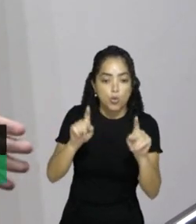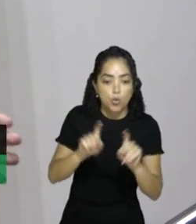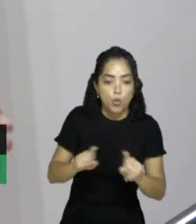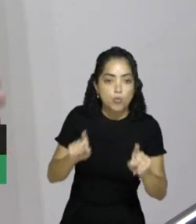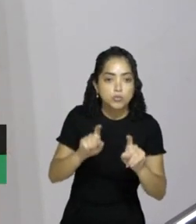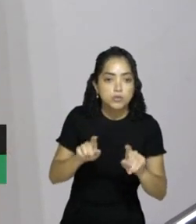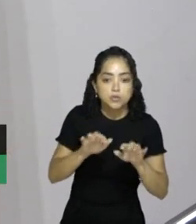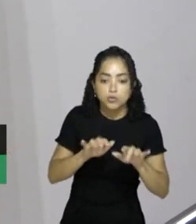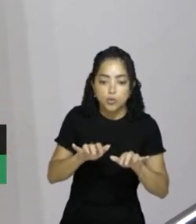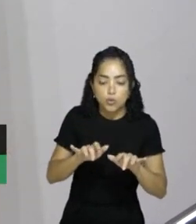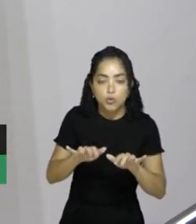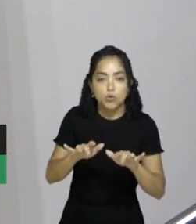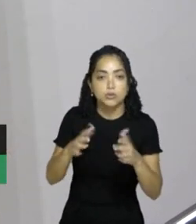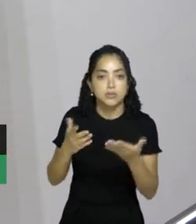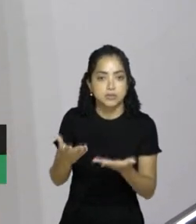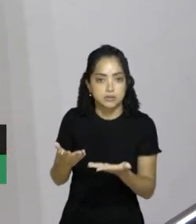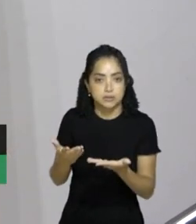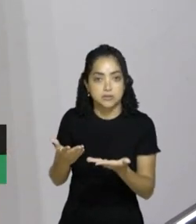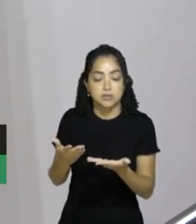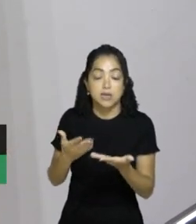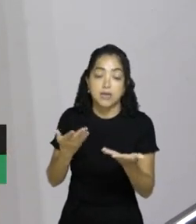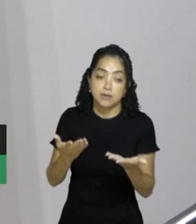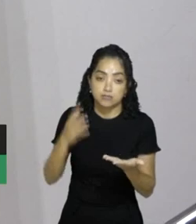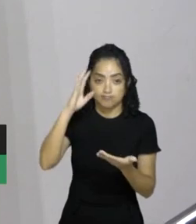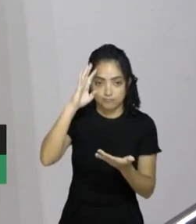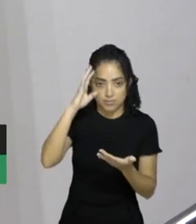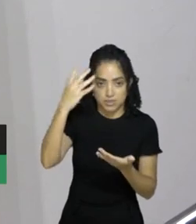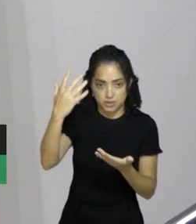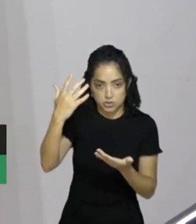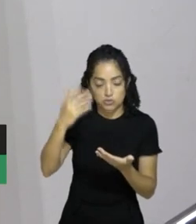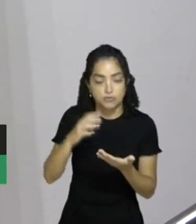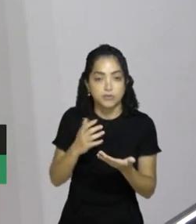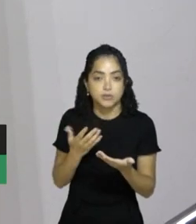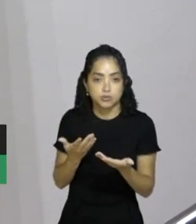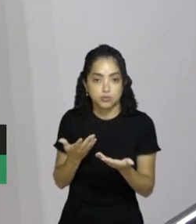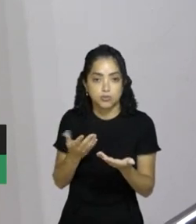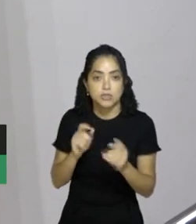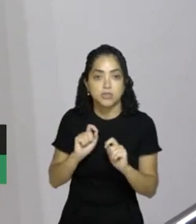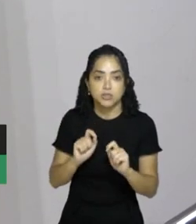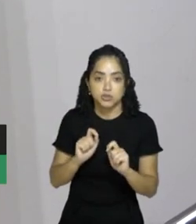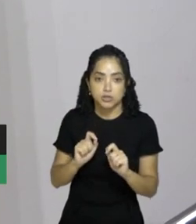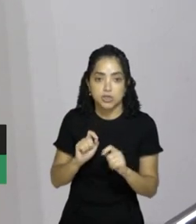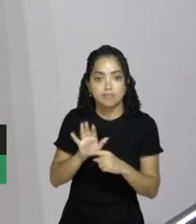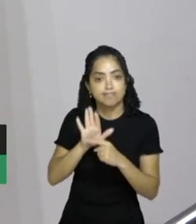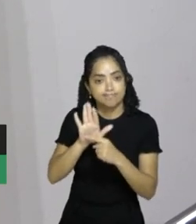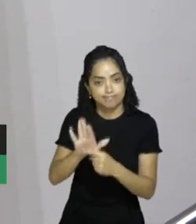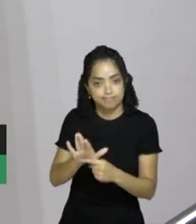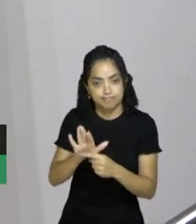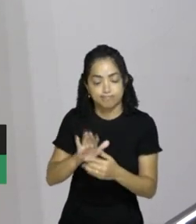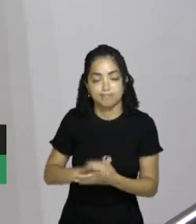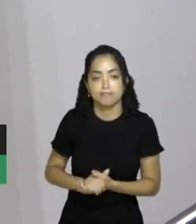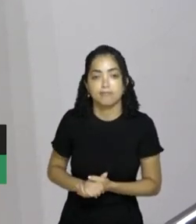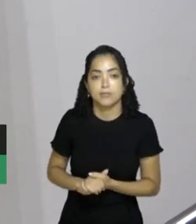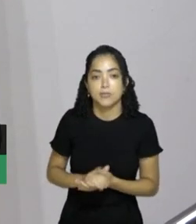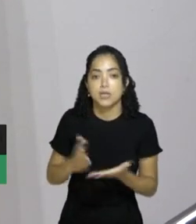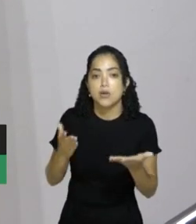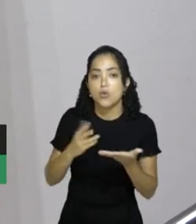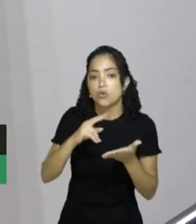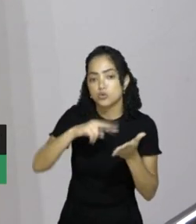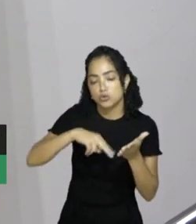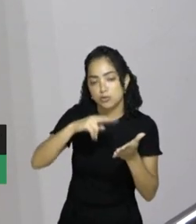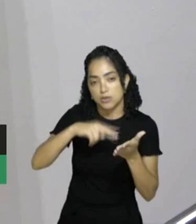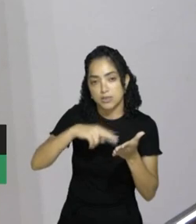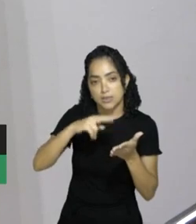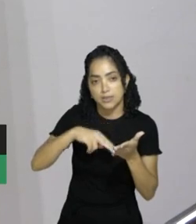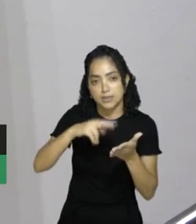esquecido das escolas que já estamos resolvendo aí junto o governo do estado que colocou à disposição mas hoje eu lendo uma matéria do Tribunal